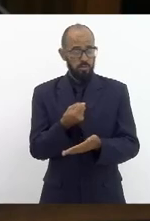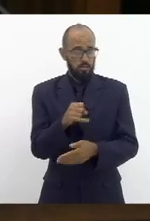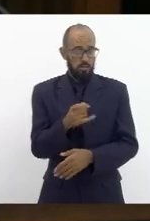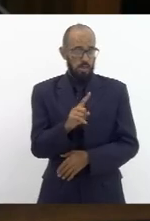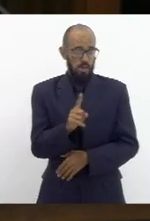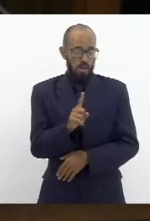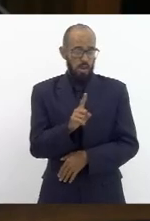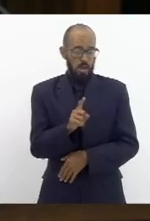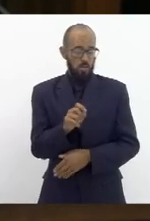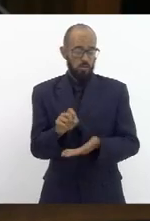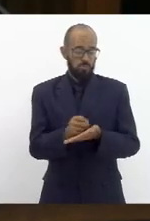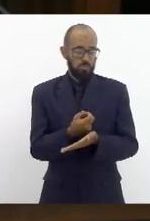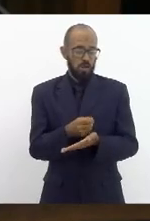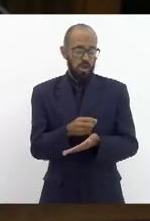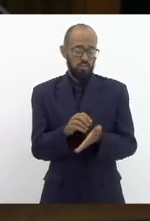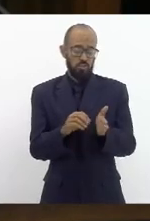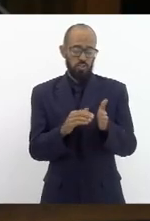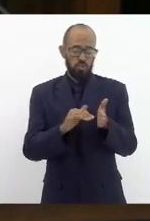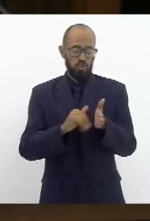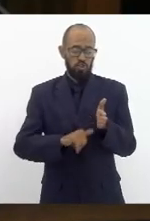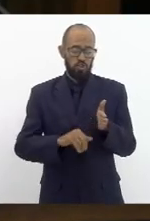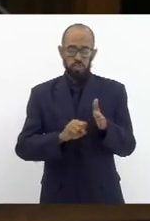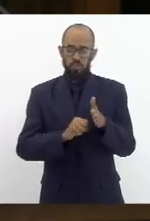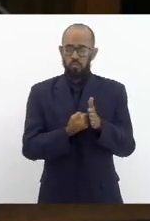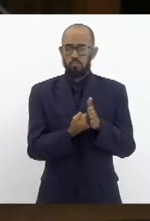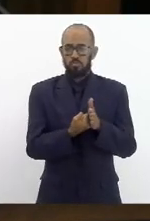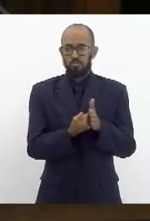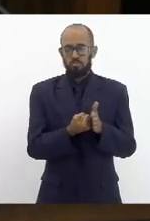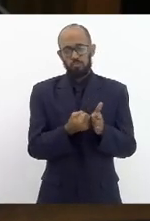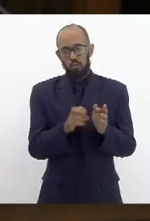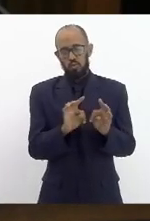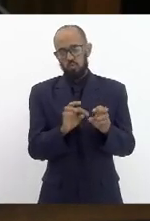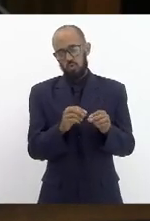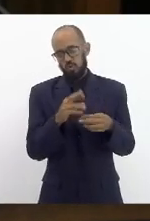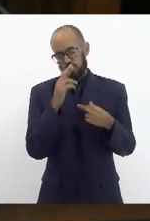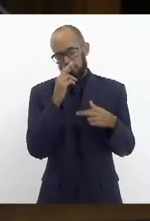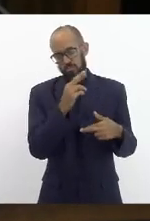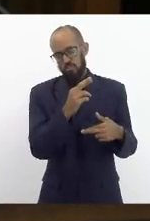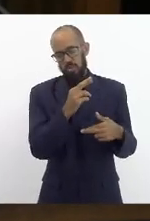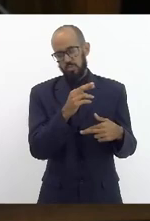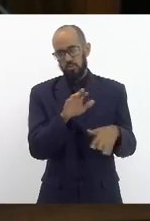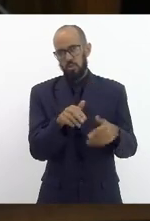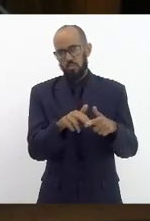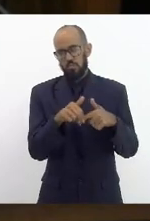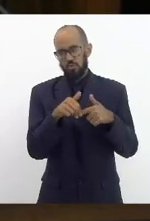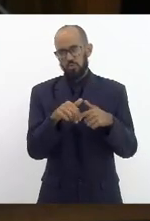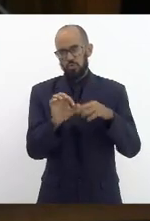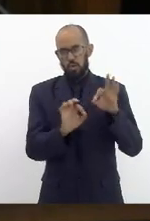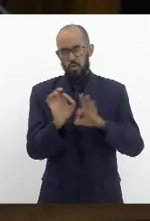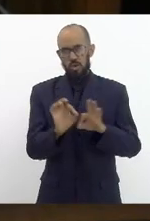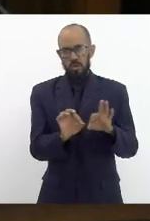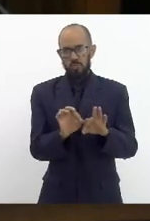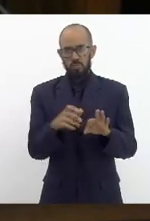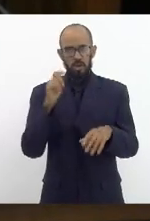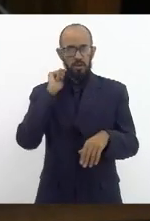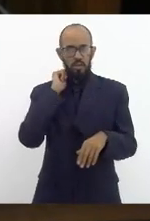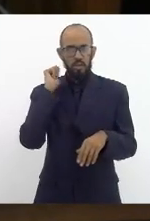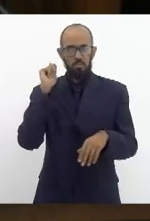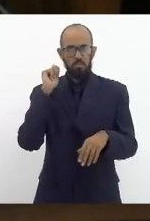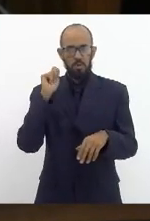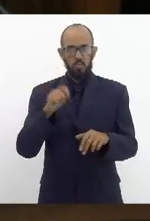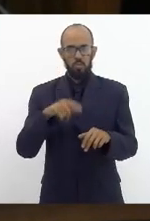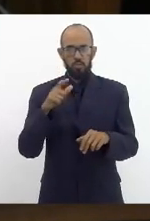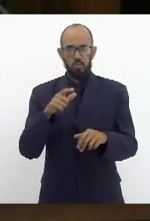gente derruba o veto, com todo o respeito. Portanto, se organizem para em abril